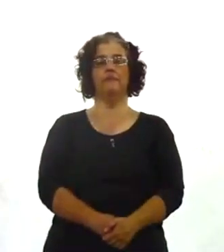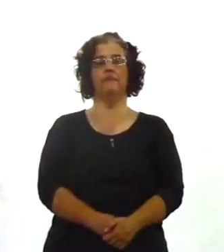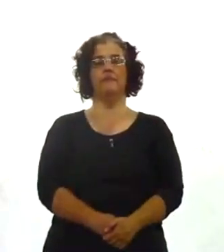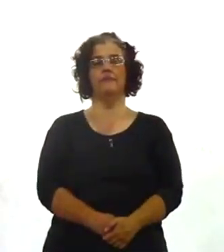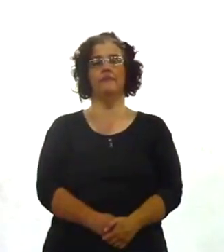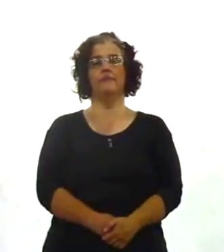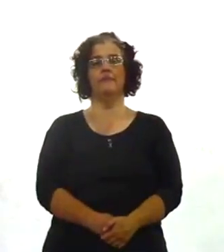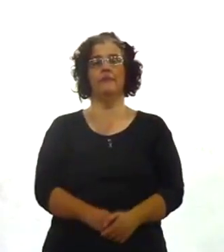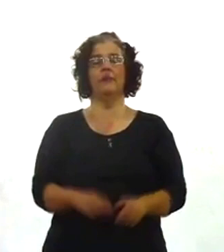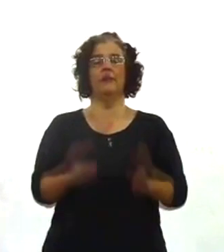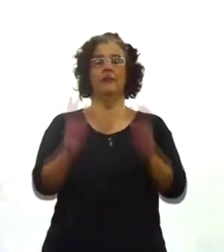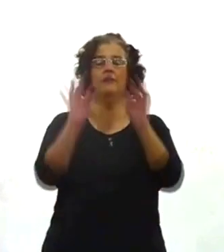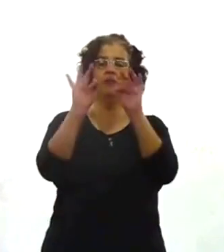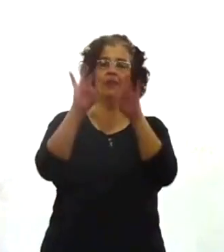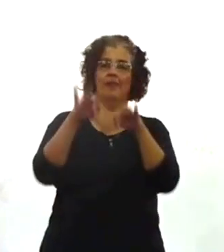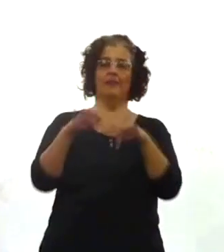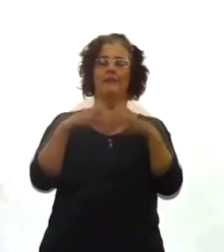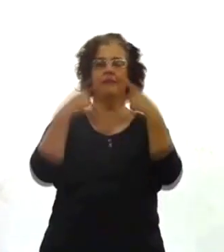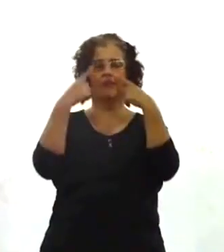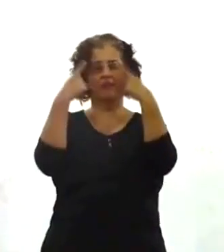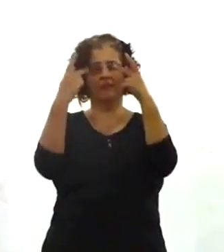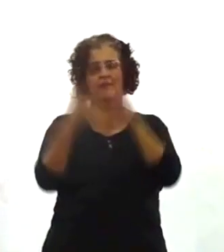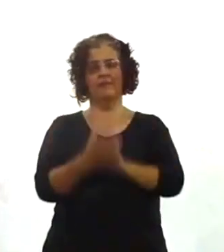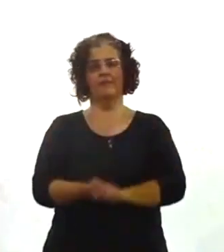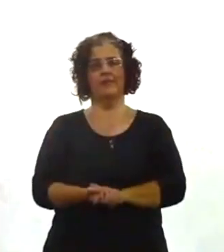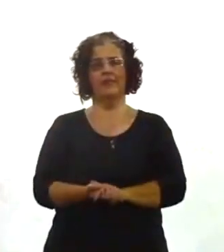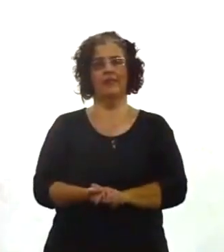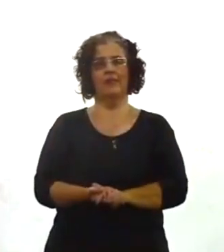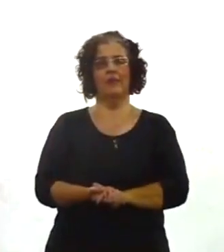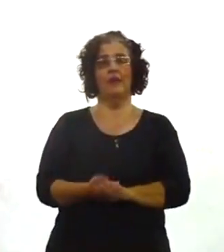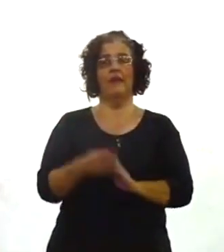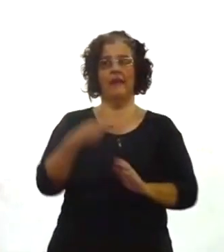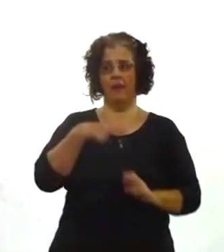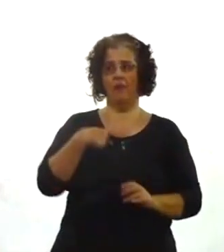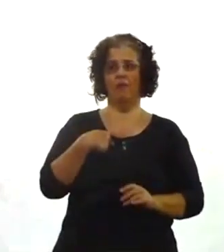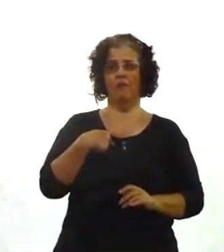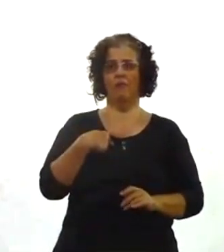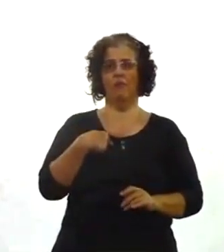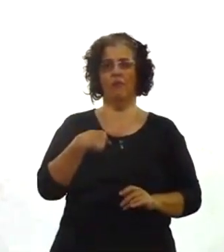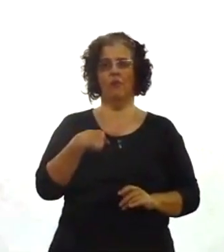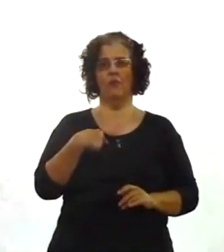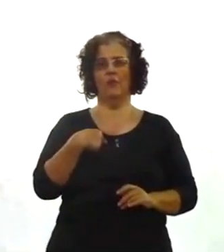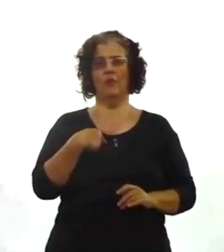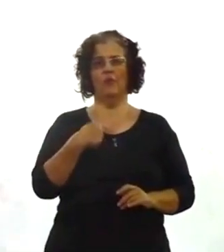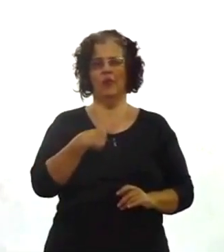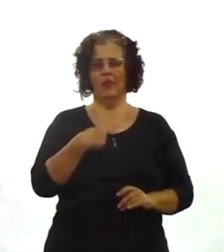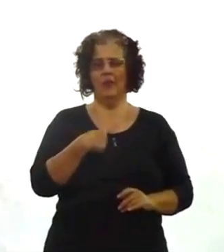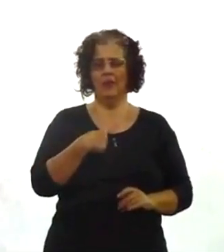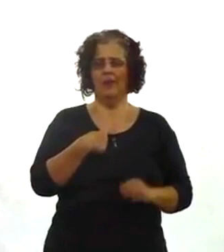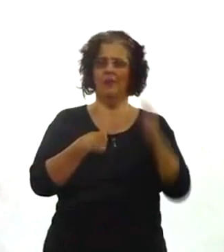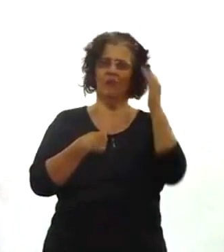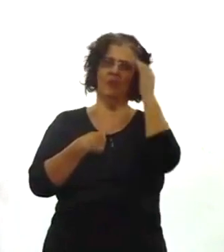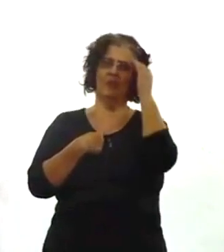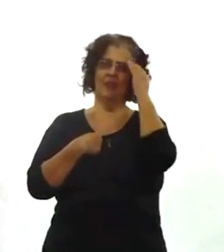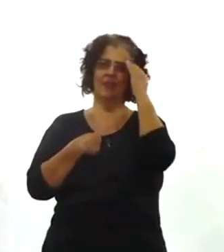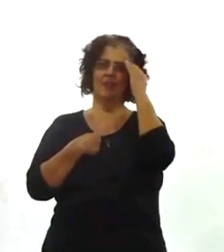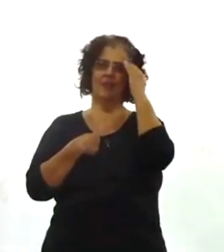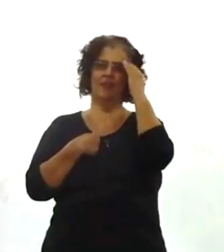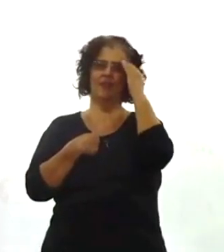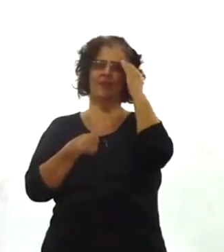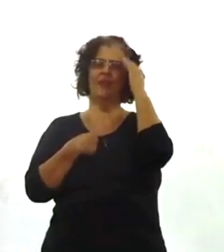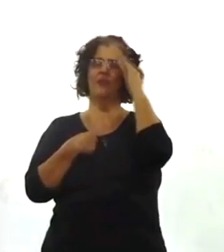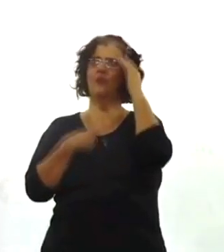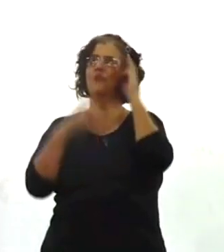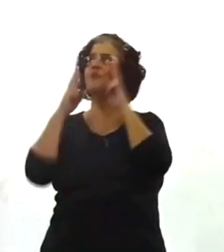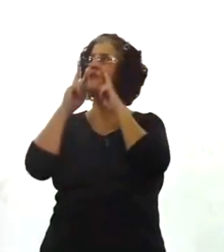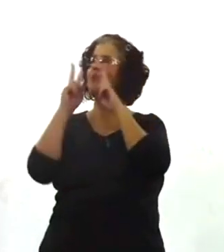acaba dizendo àqueles irmãos: eu estou entendendo, estou olhando a